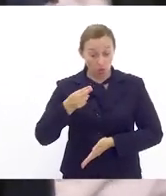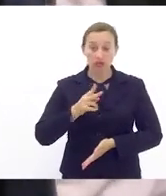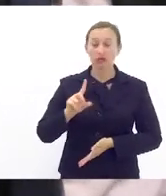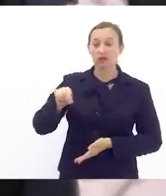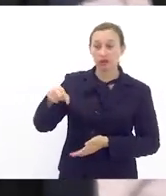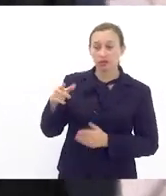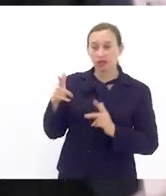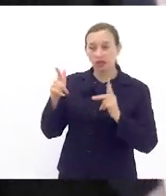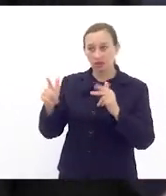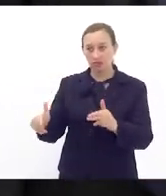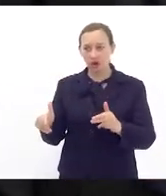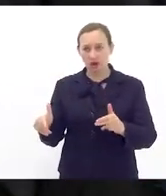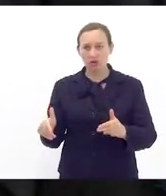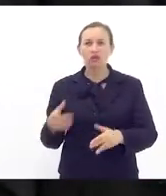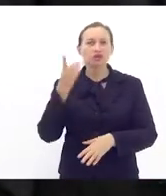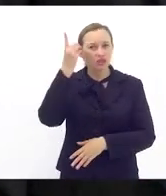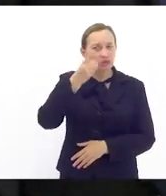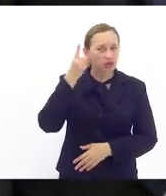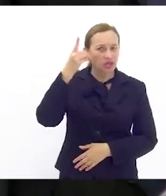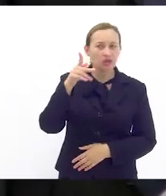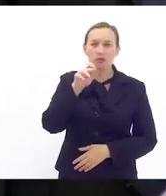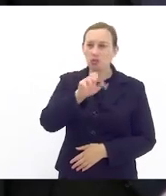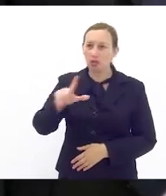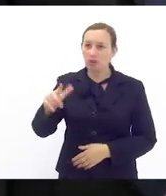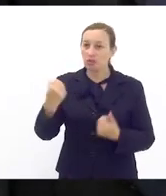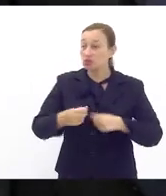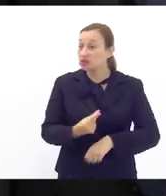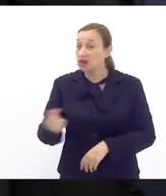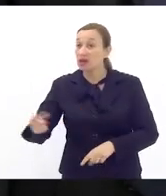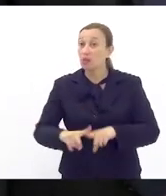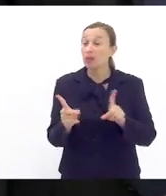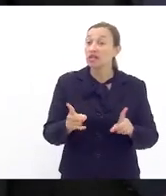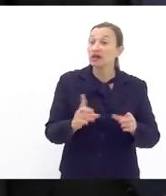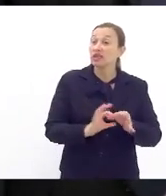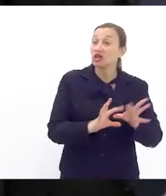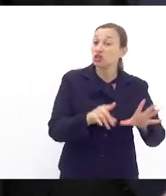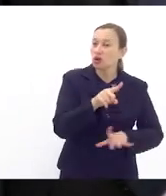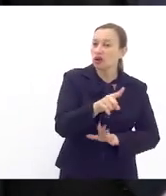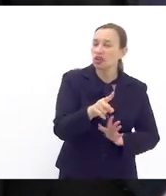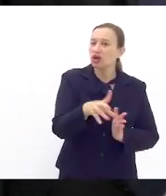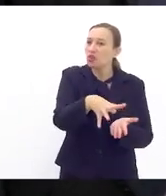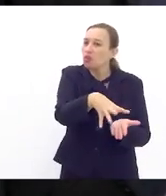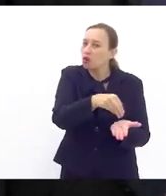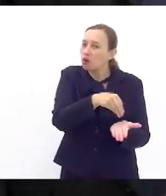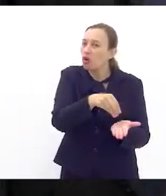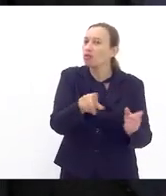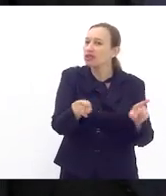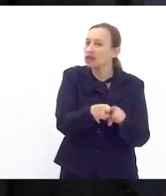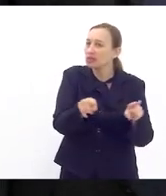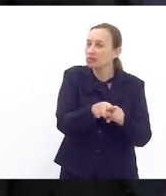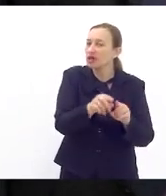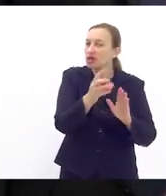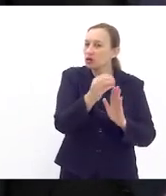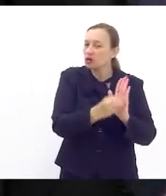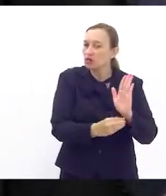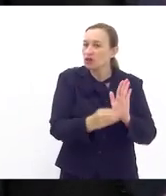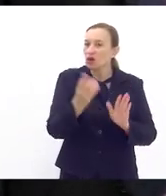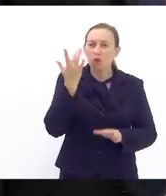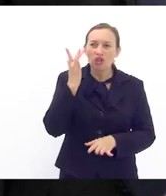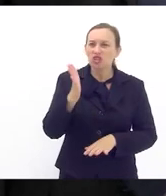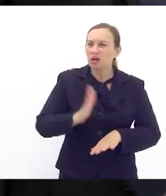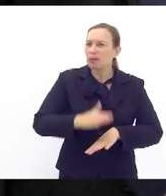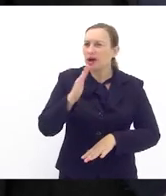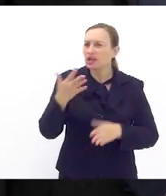da mesma forma o deputado por Bel teve que se ausentar mas ele deixou aqui uma cópia também do Ofício acho que é mais